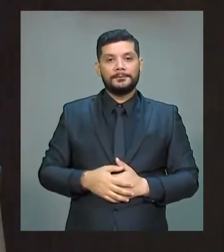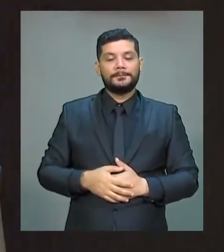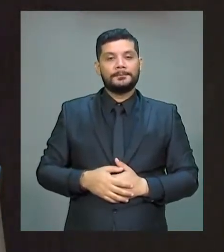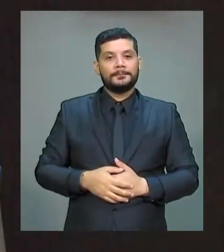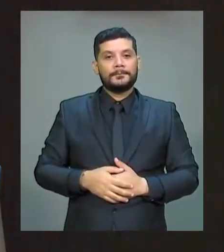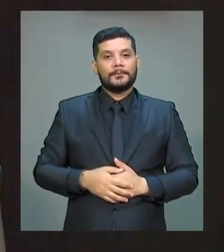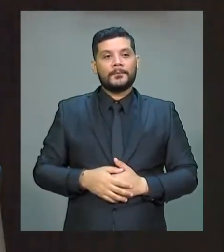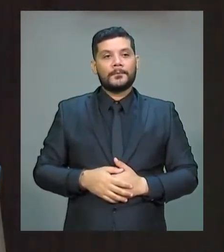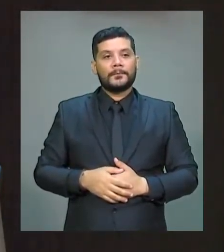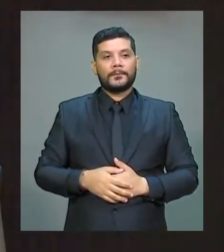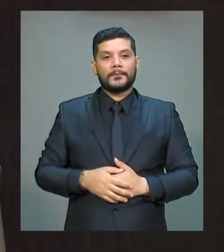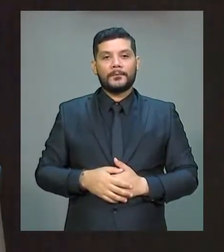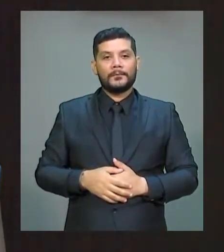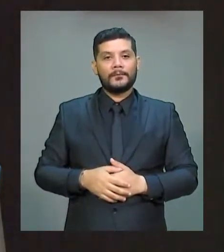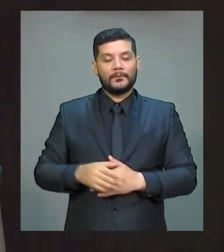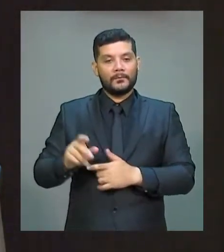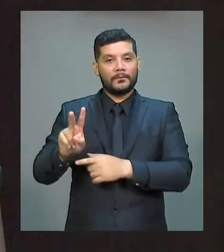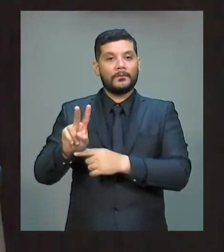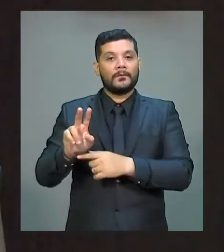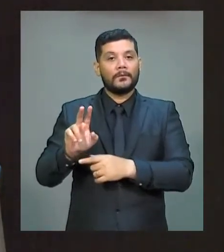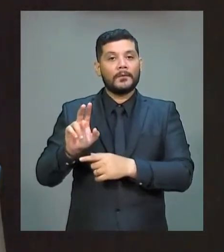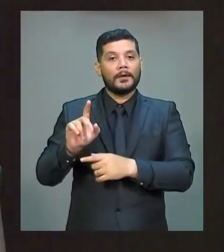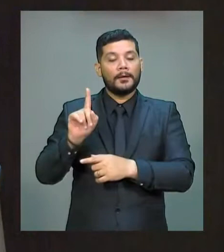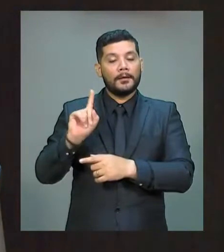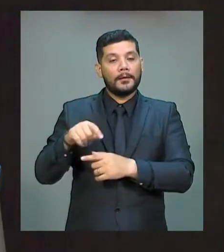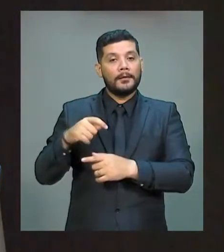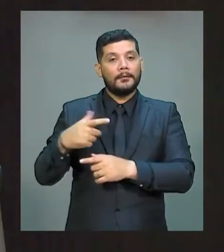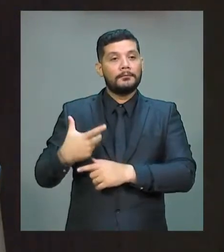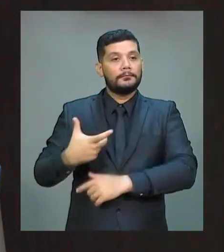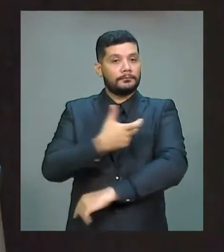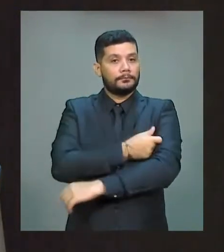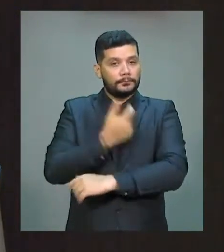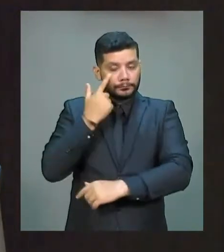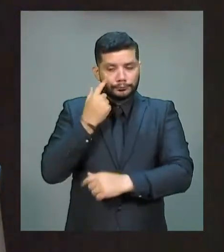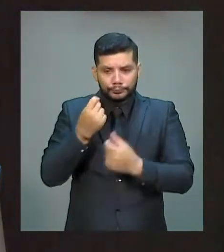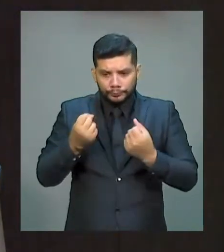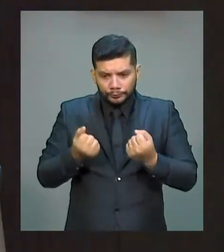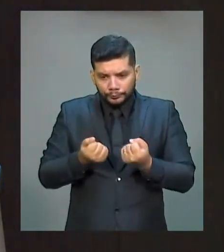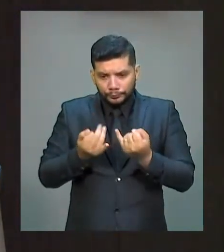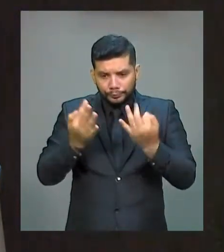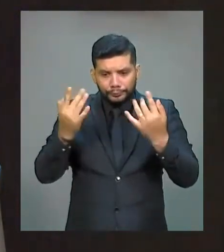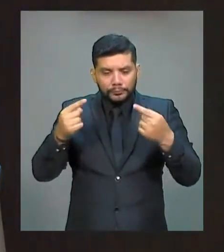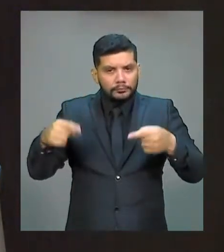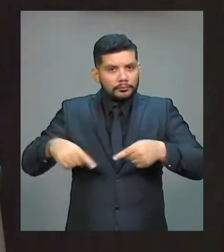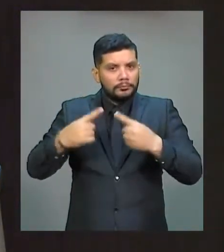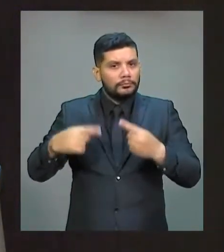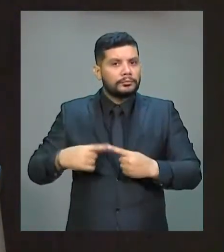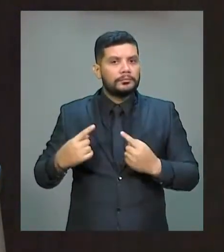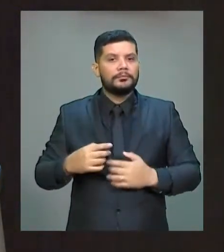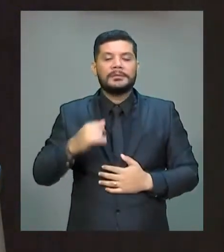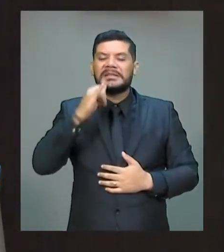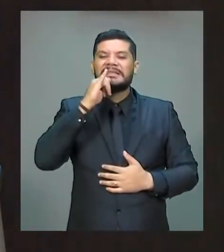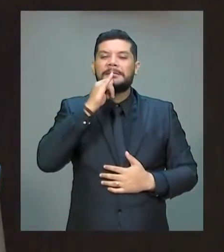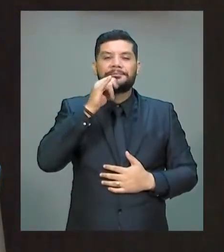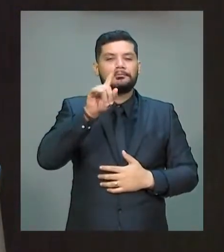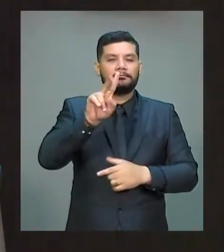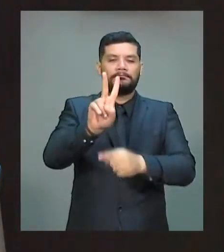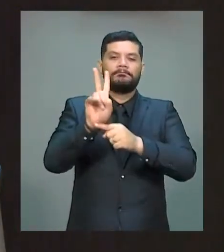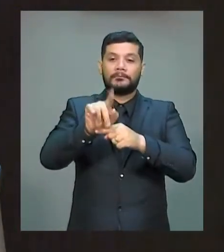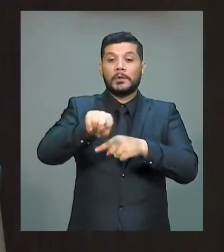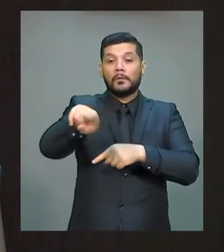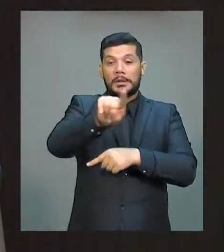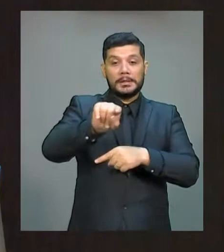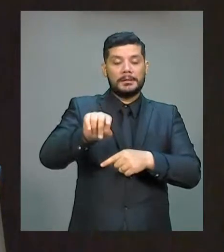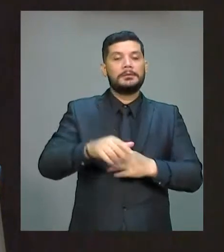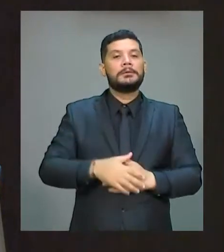e 50% da sua população em número de doses. Eu vou repetir isso. Digamos que você fosse presidente da República, a OMS chegaria